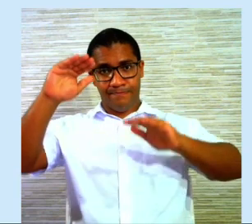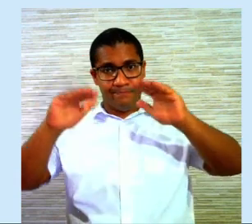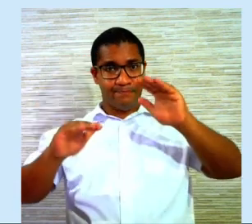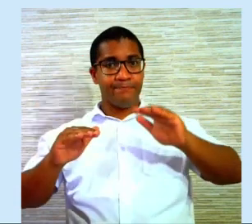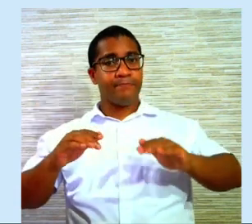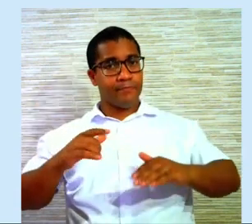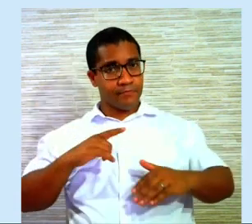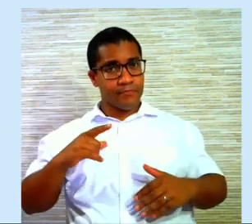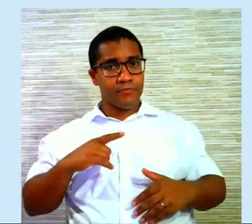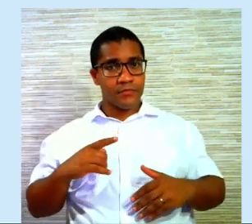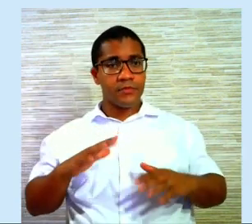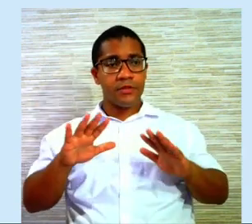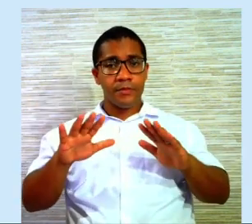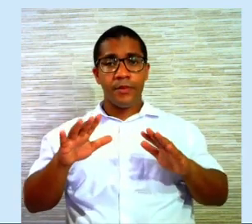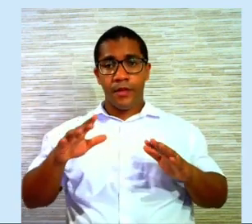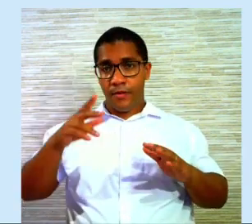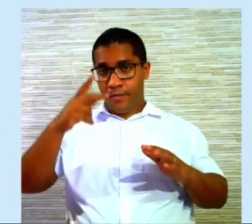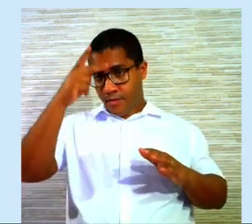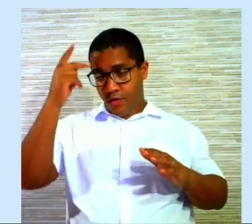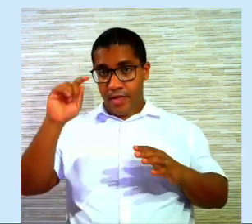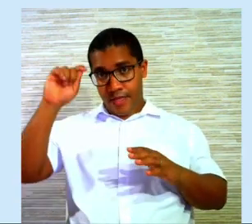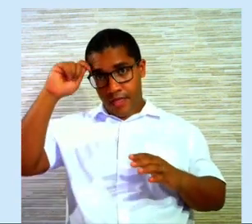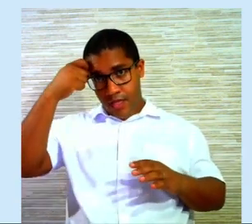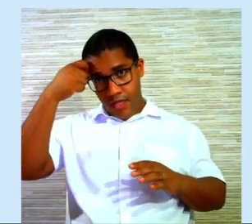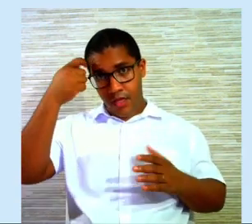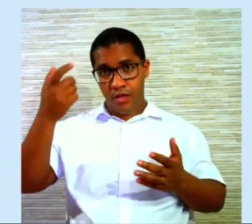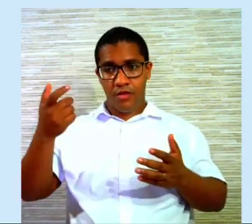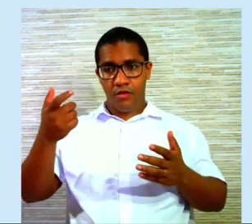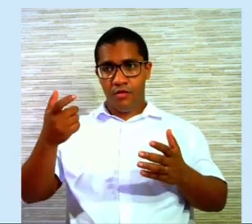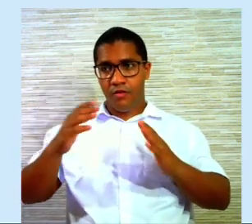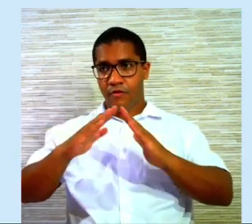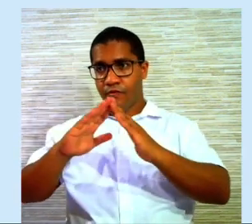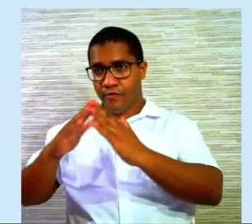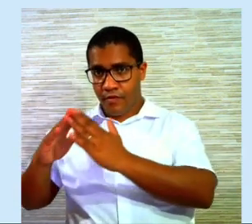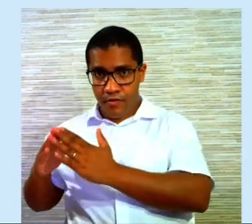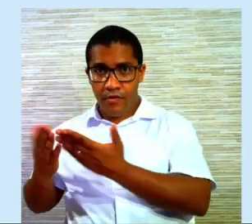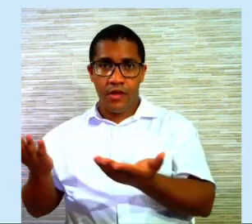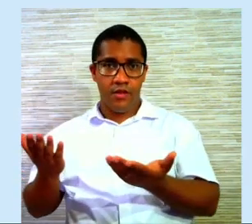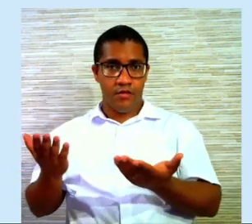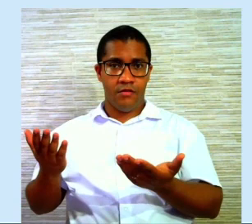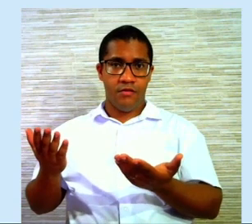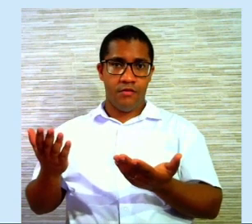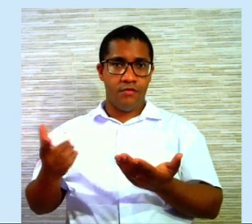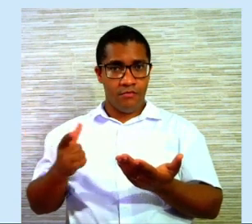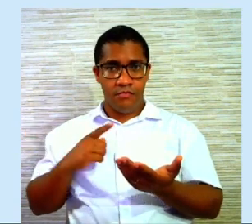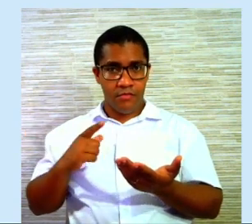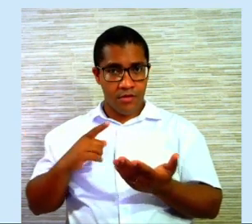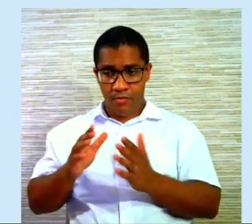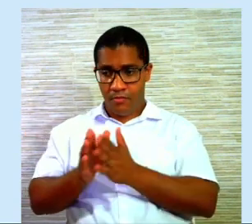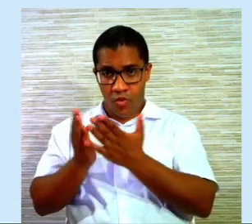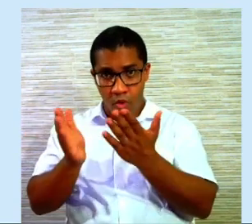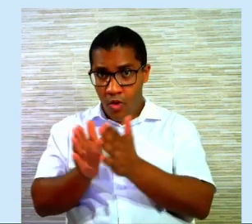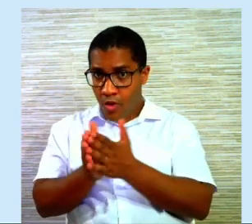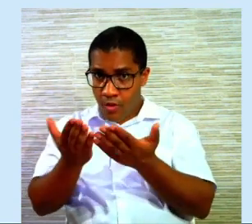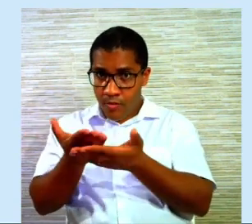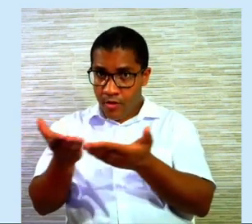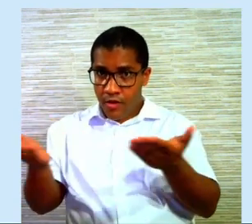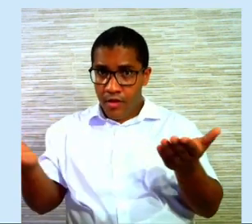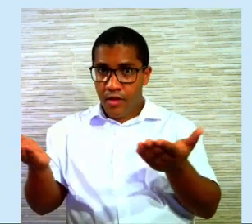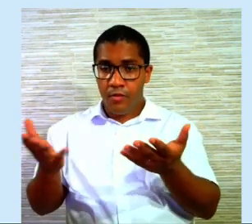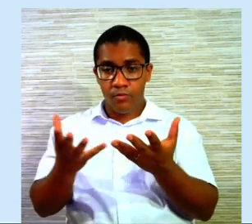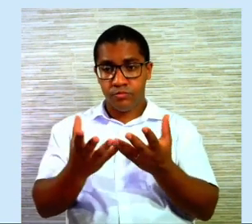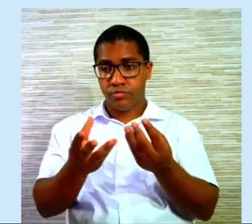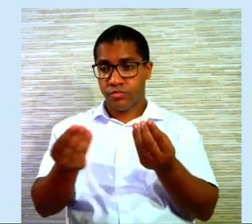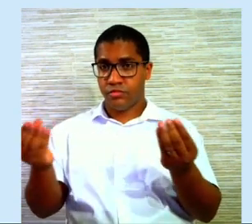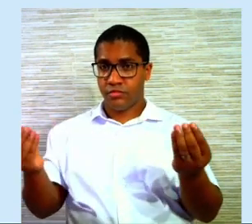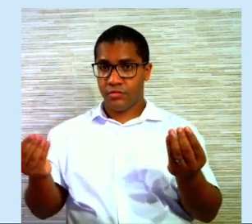desigualdade. Tem mais negros morando nas comunidades, mais negros pobres do